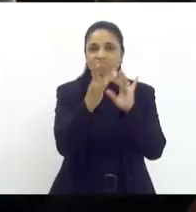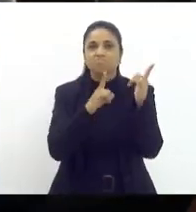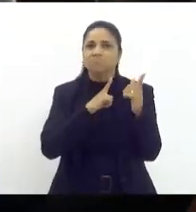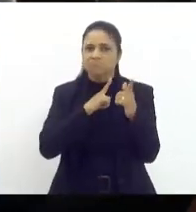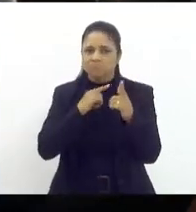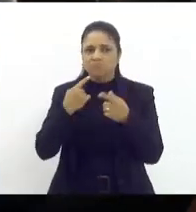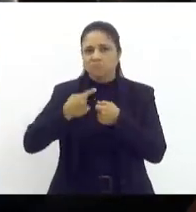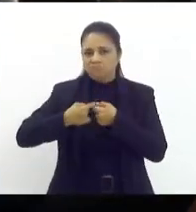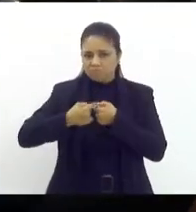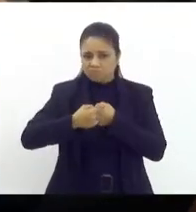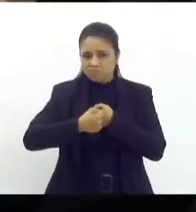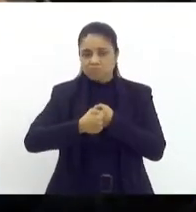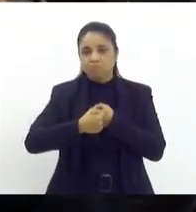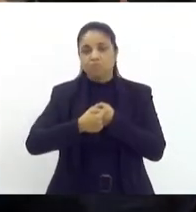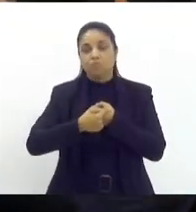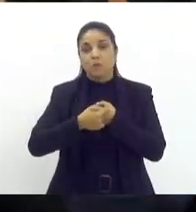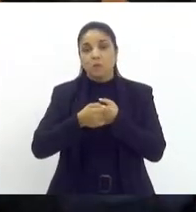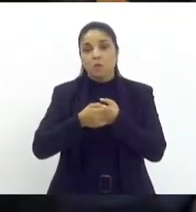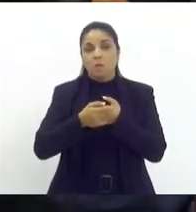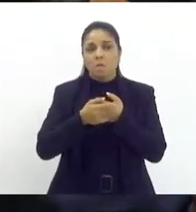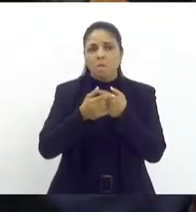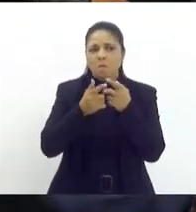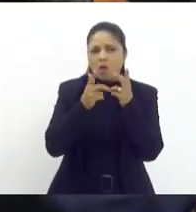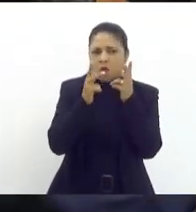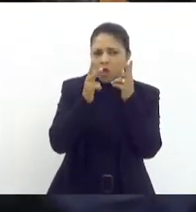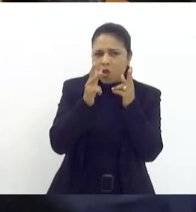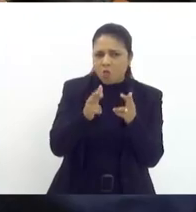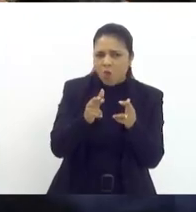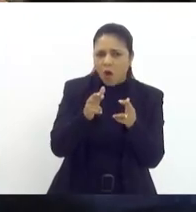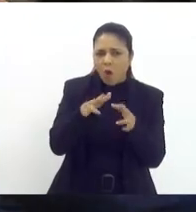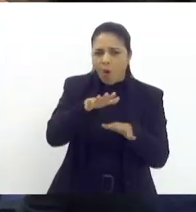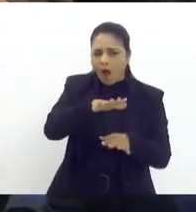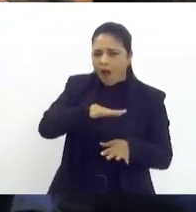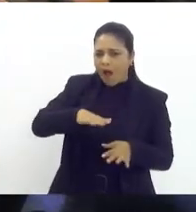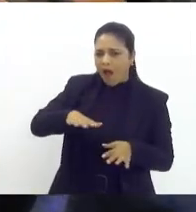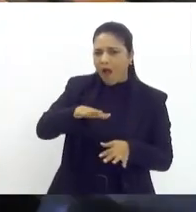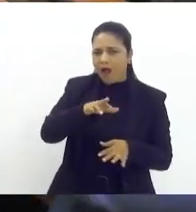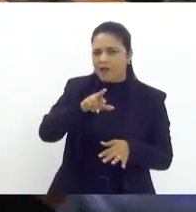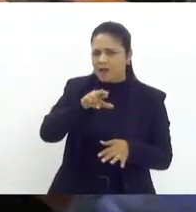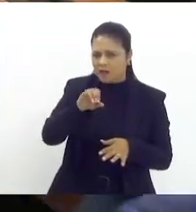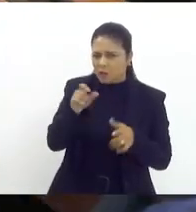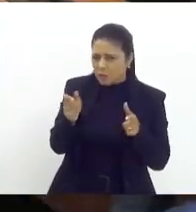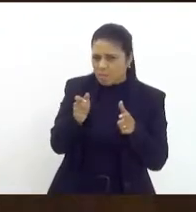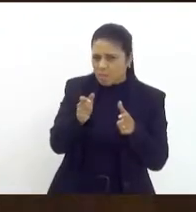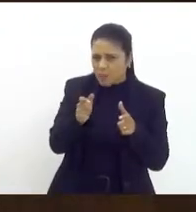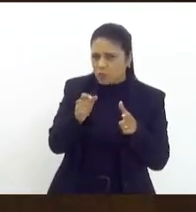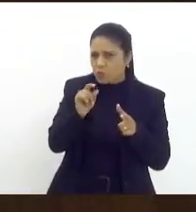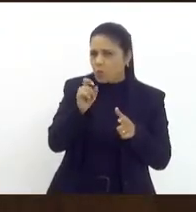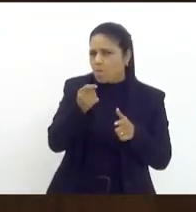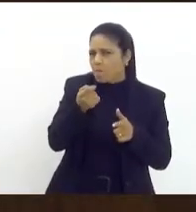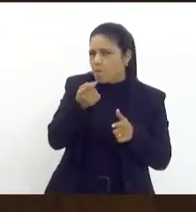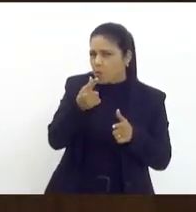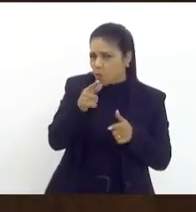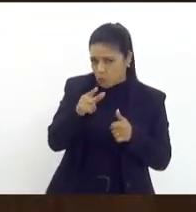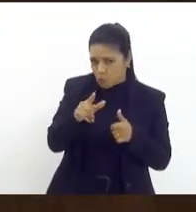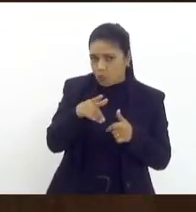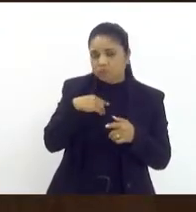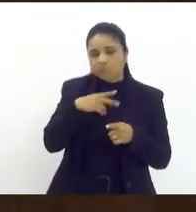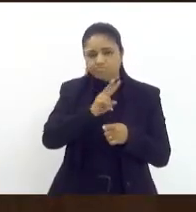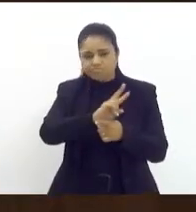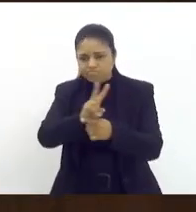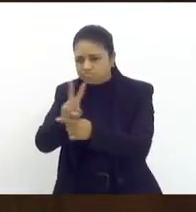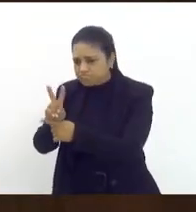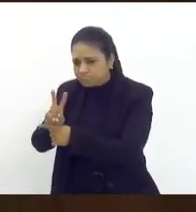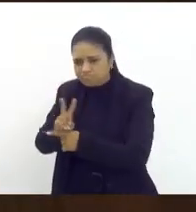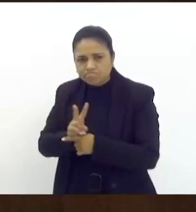ou maior que o Rio de Janeiro a área um pouco menor e tem muitas unidades de conservação